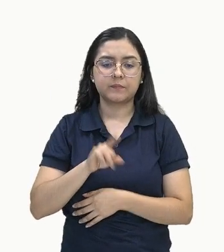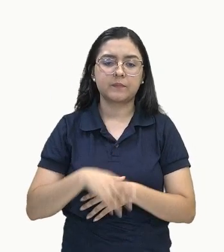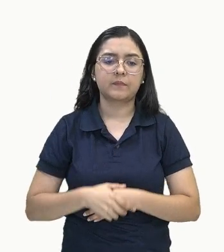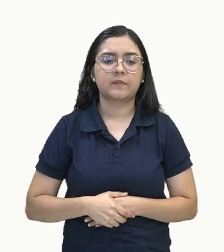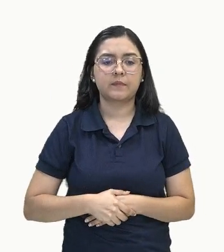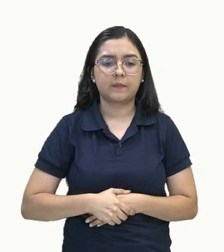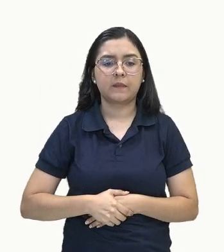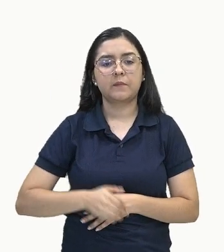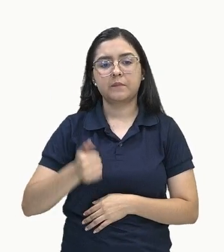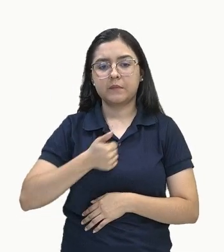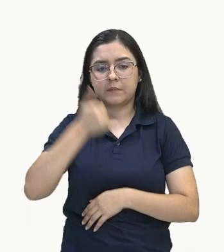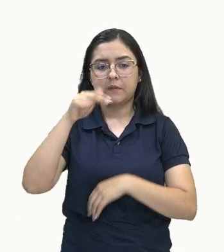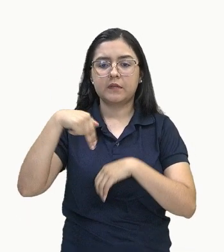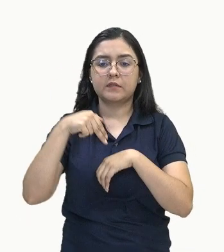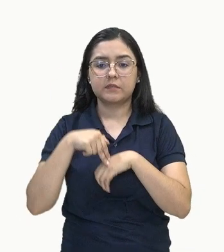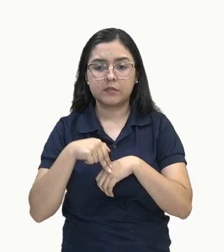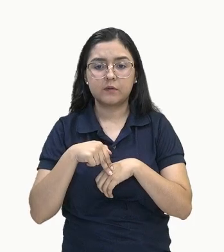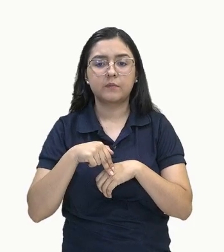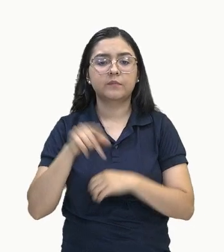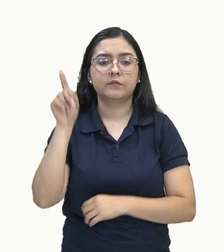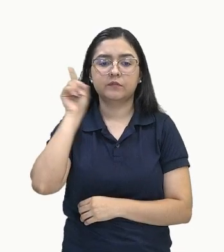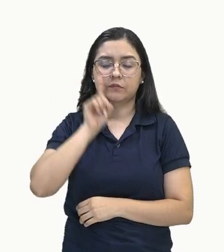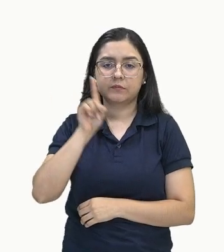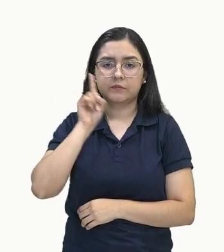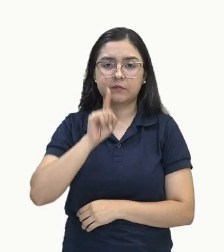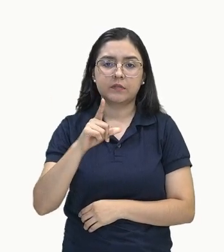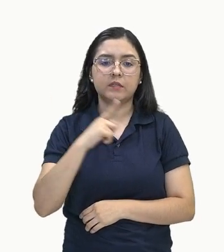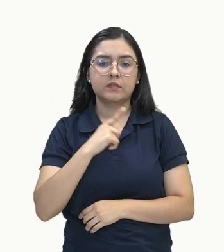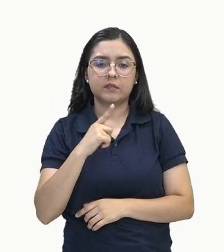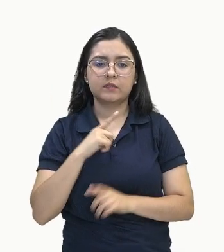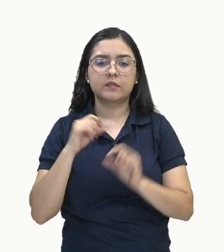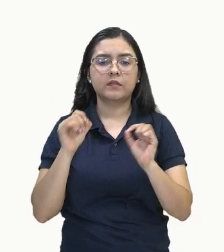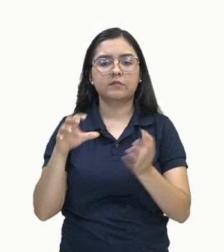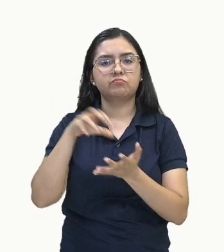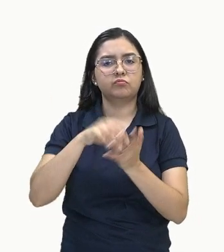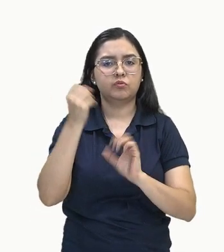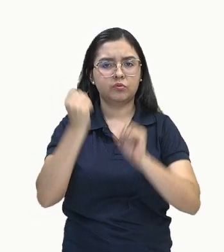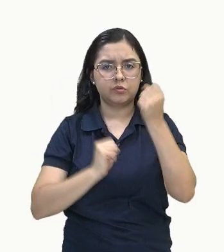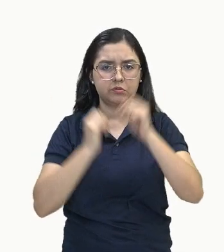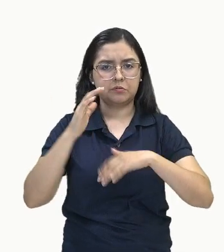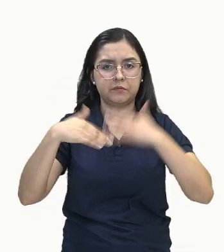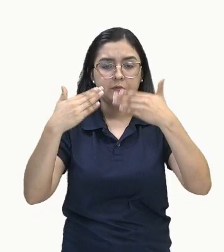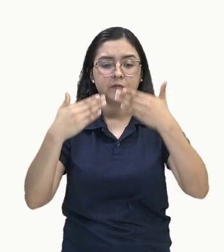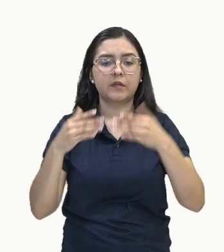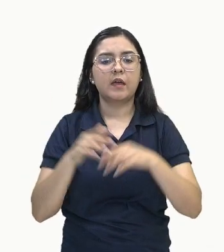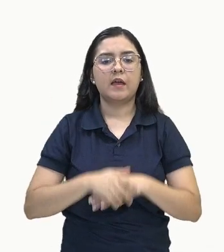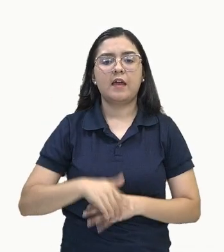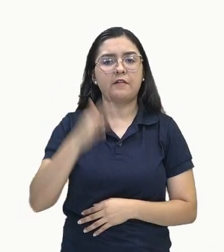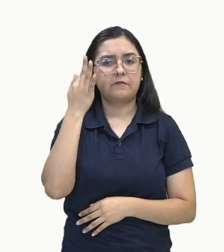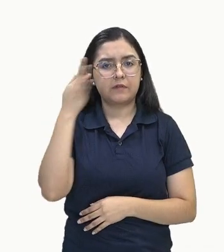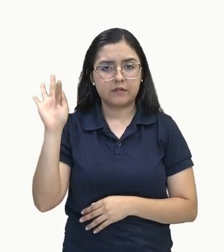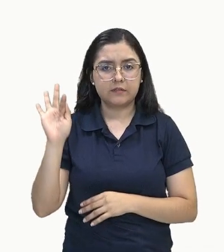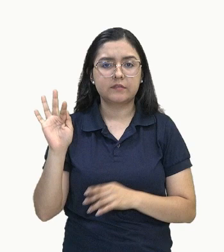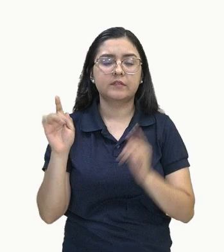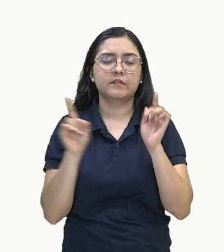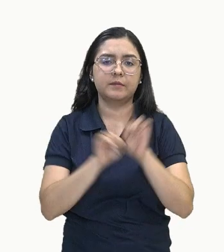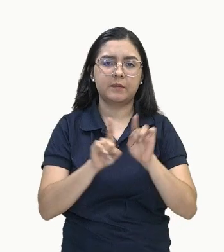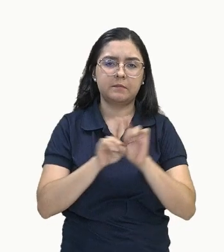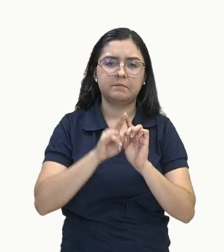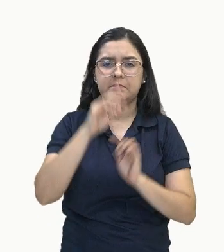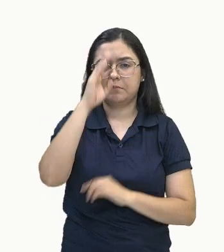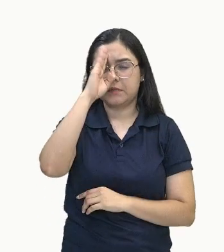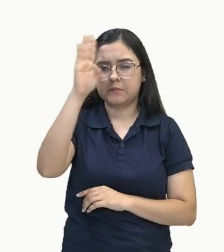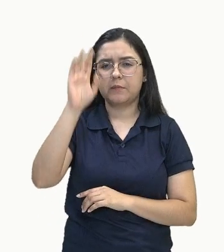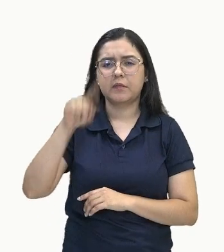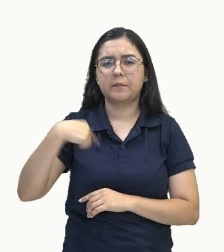primeira nação das Américas a ter o seu parque industrial bem desenvolvido, a França também, principalmente